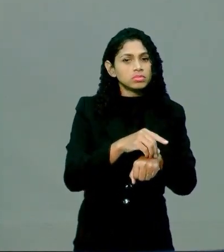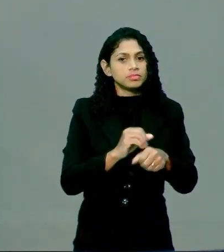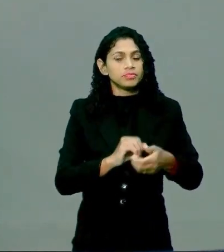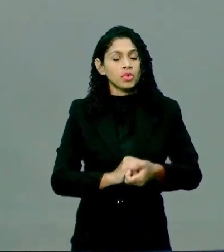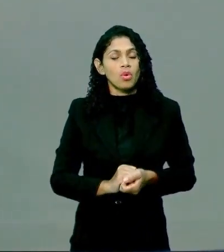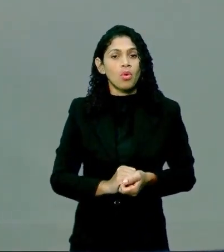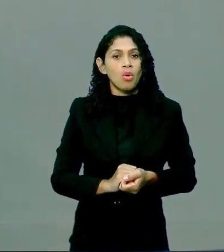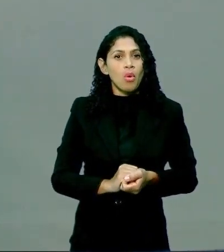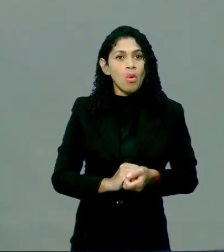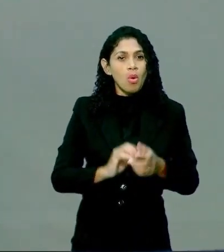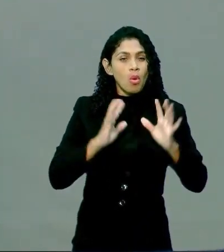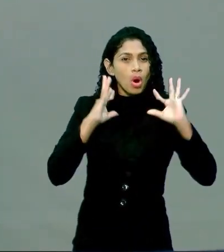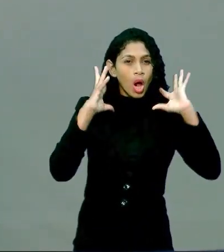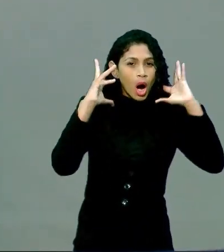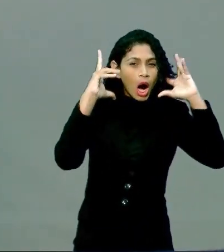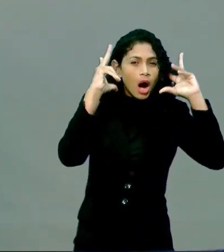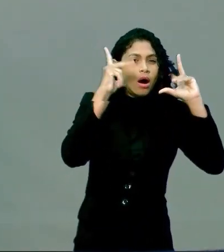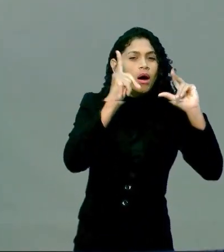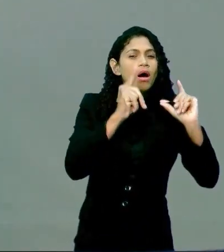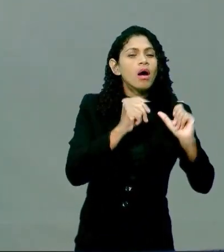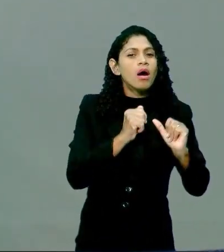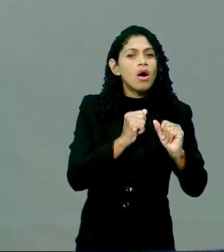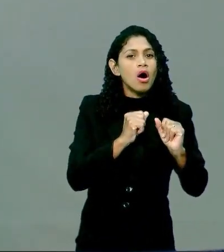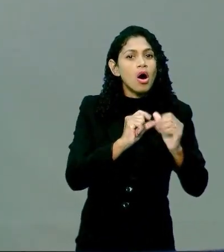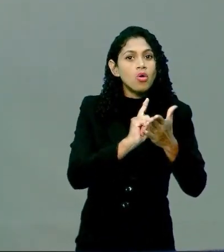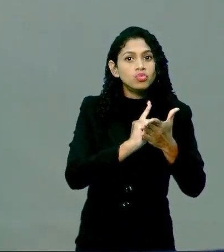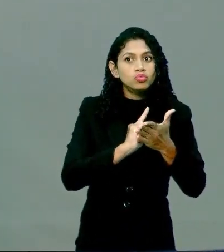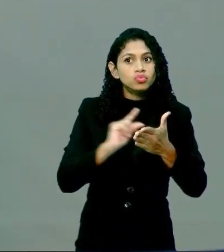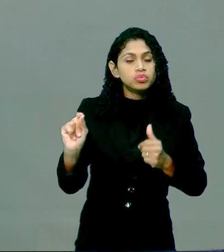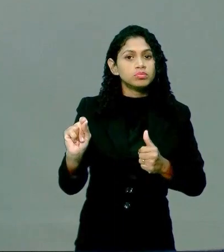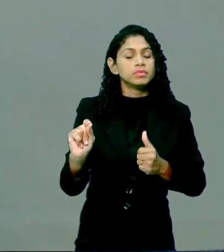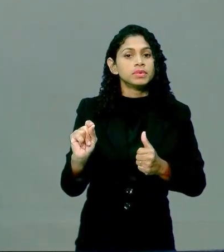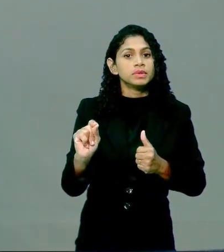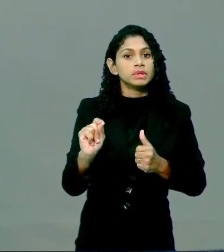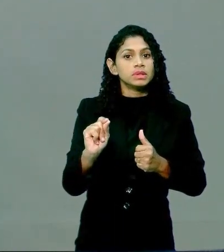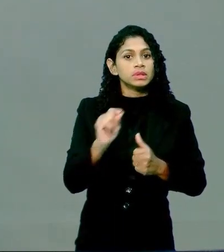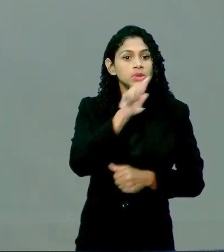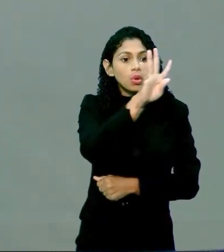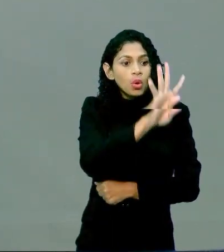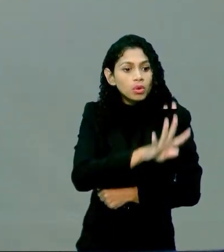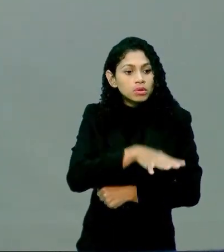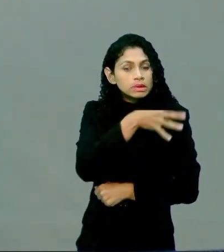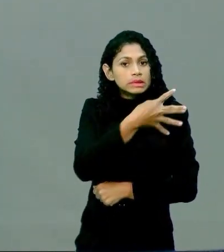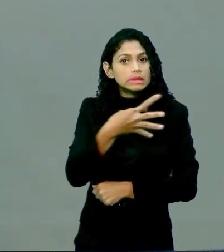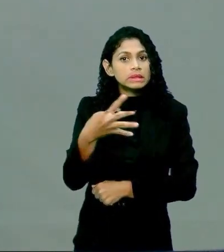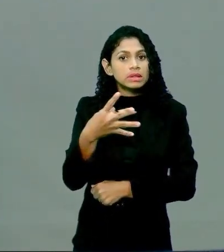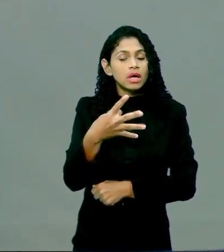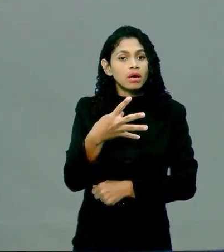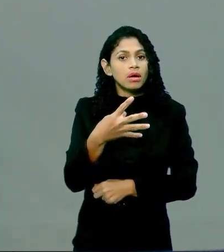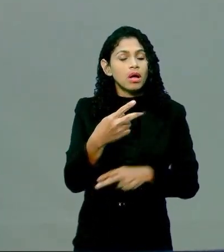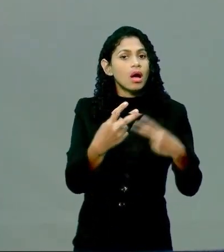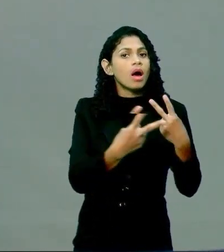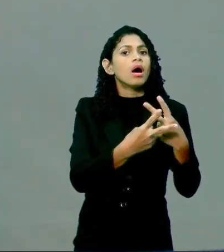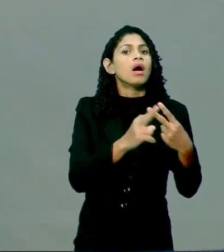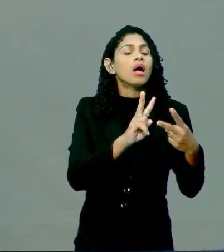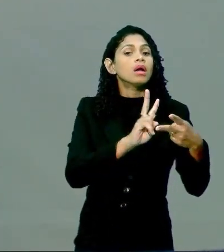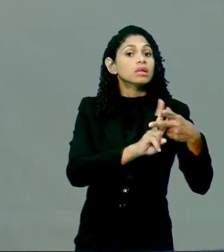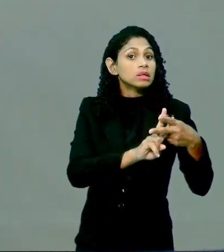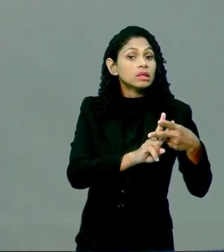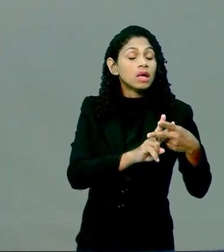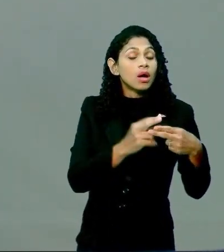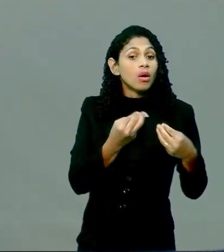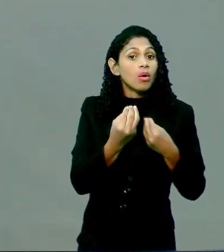jaula. Observa aí que eu me refiro ao animal. Então, eu tenho uma linguagem denotativa, no seu sentido